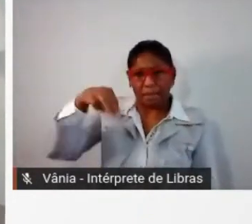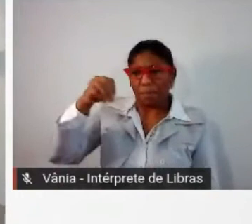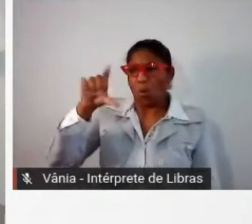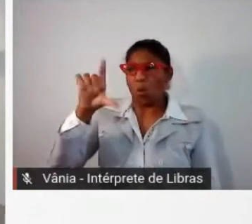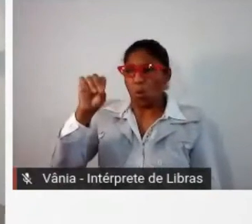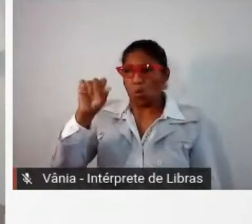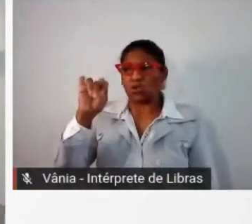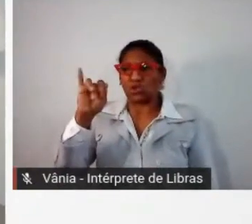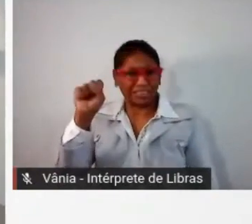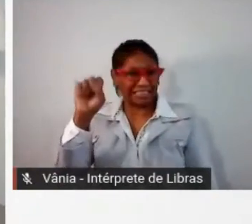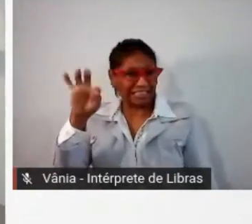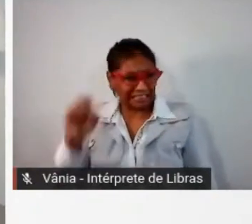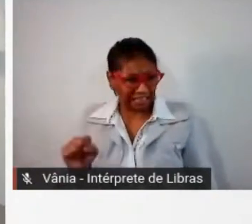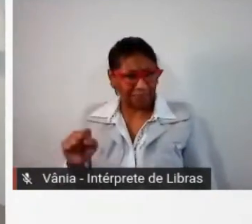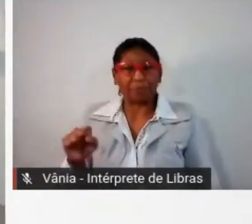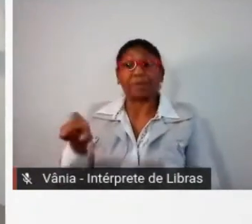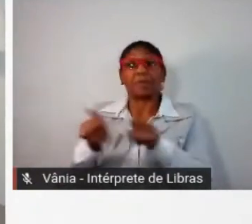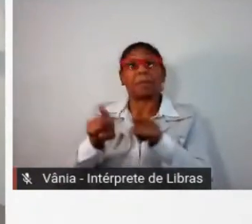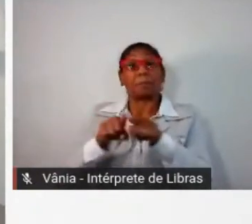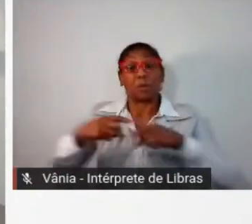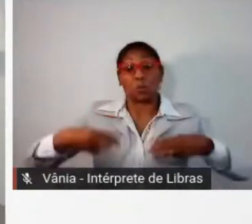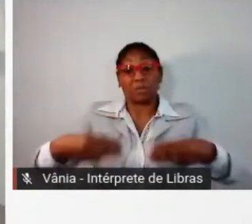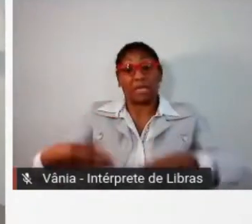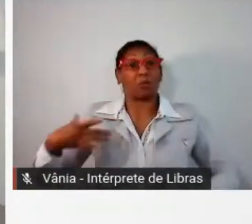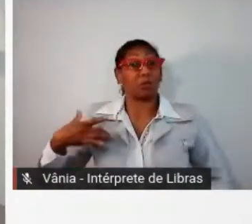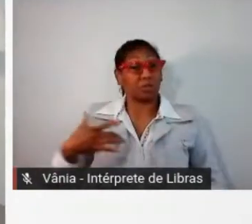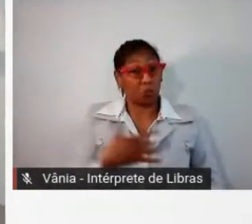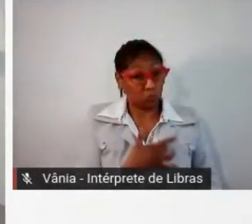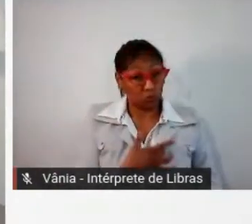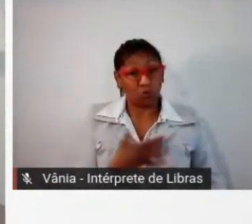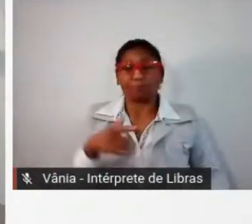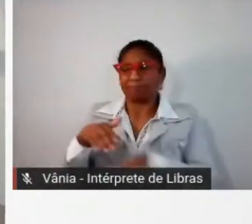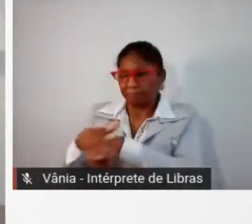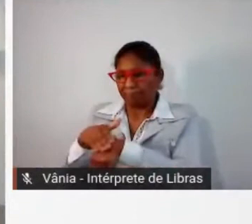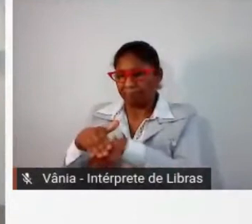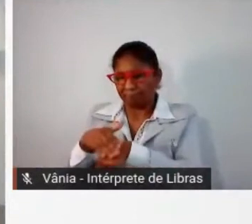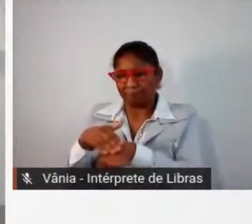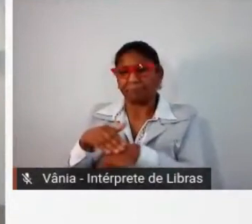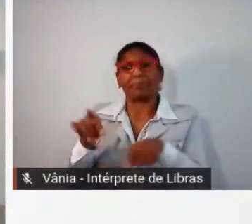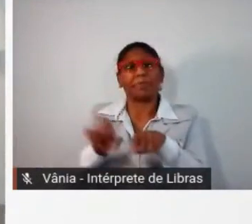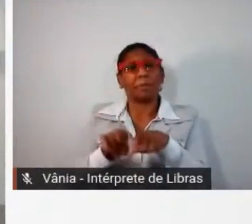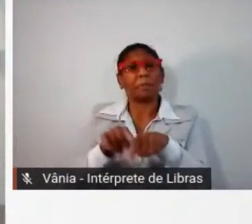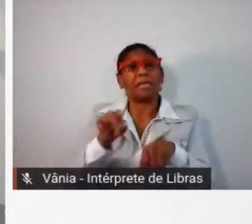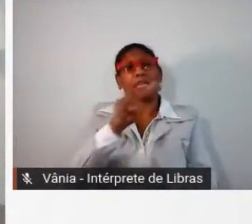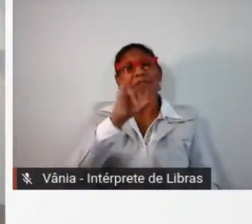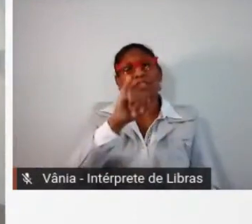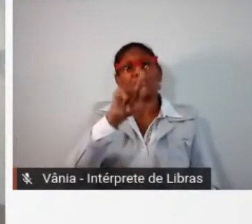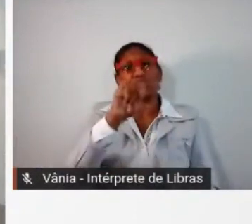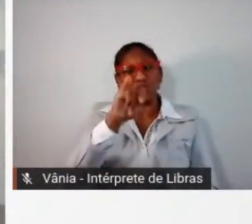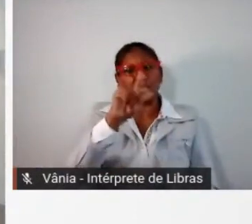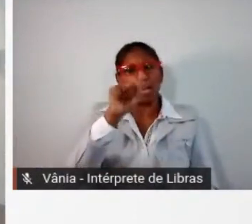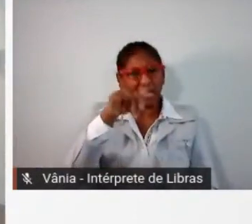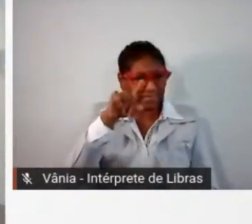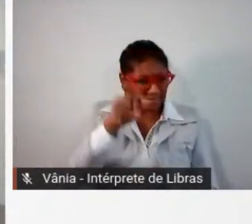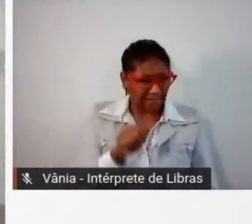atenção básica no Ministério da Saúde, ao lado do ministro Mandetta, o Secretário Nacional de Vigilância, o